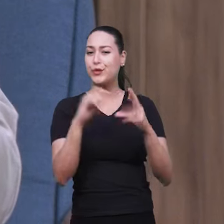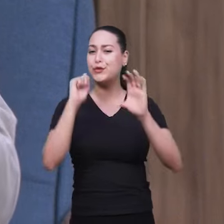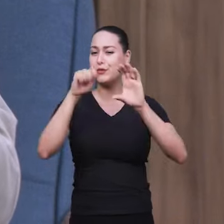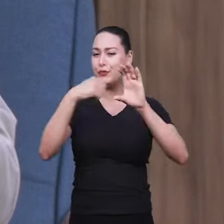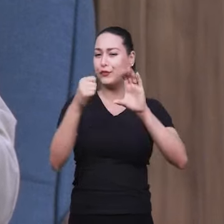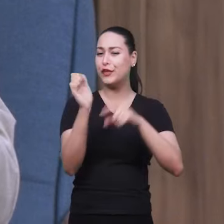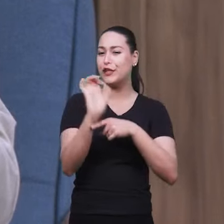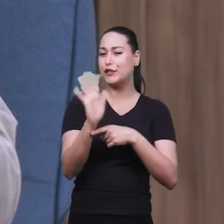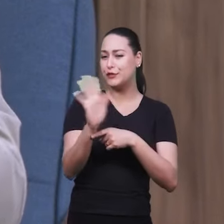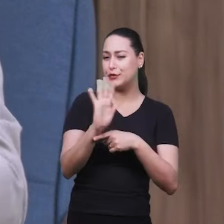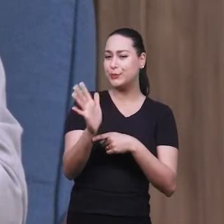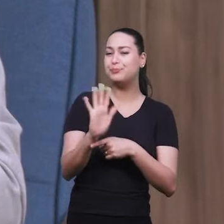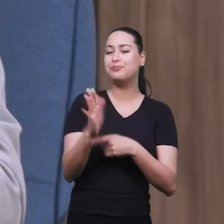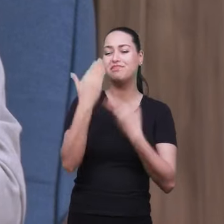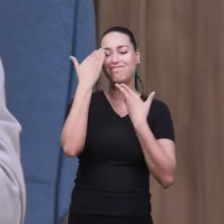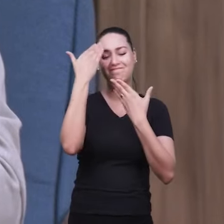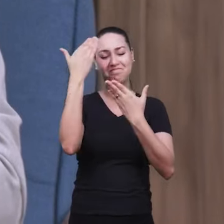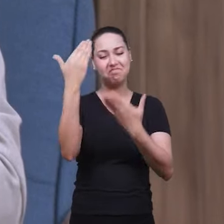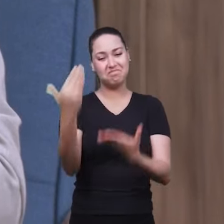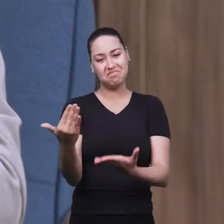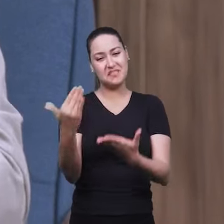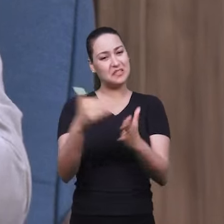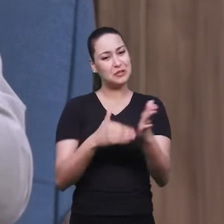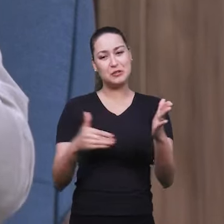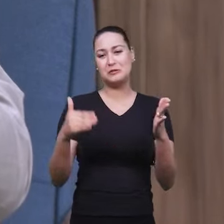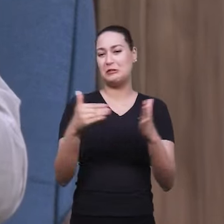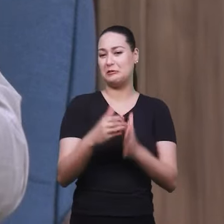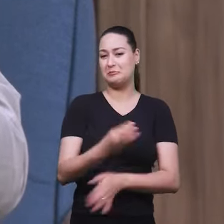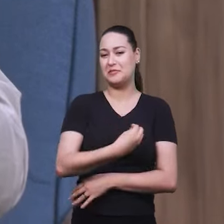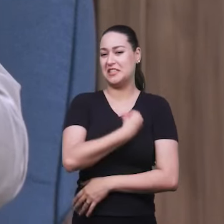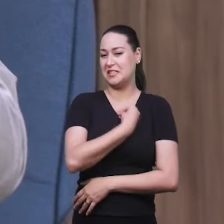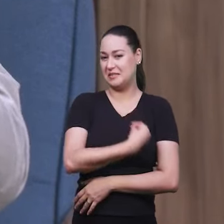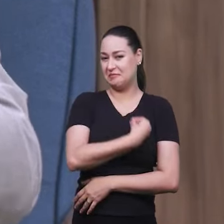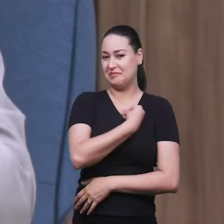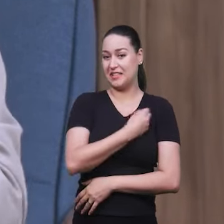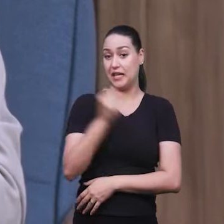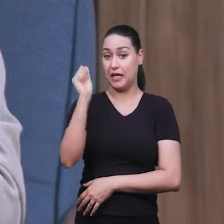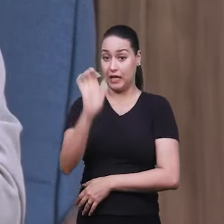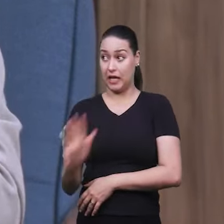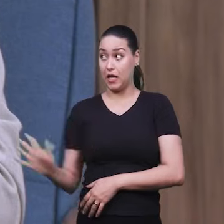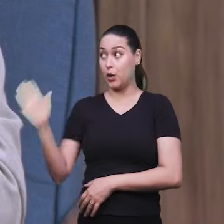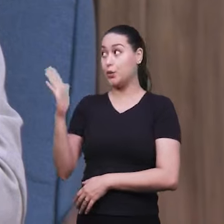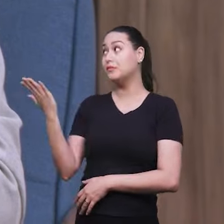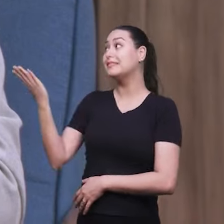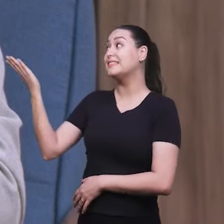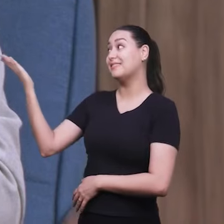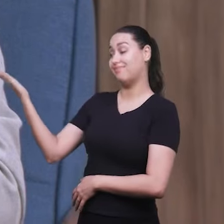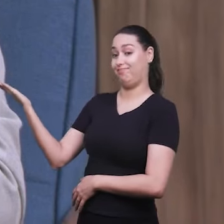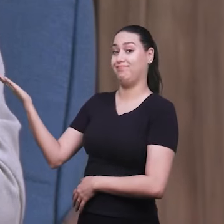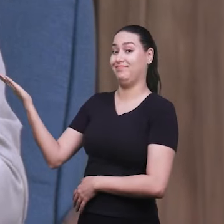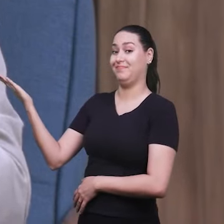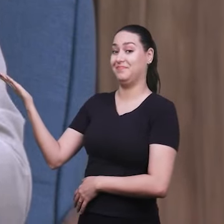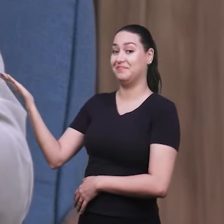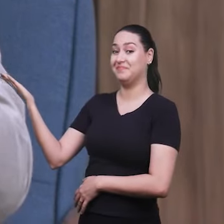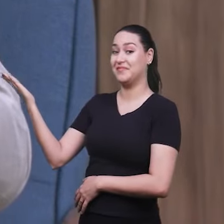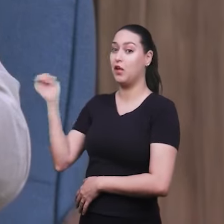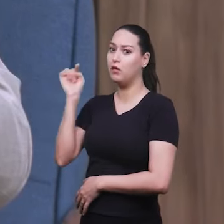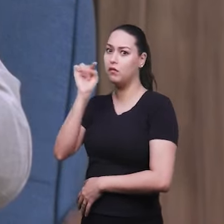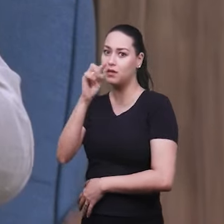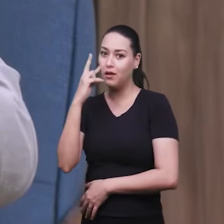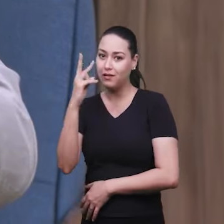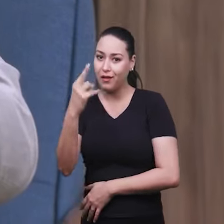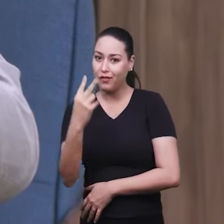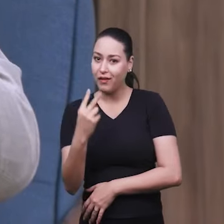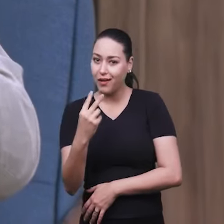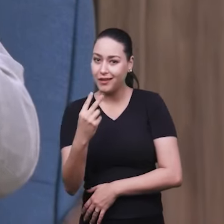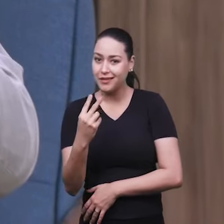também os vídeos, o Lucas e o João Vitor. Quero agradecer pela participação de vocês. O QR Code está aí na tela e você que está